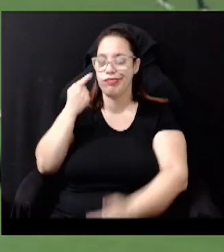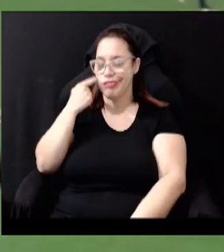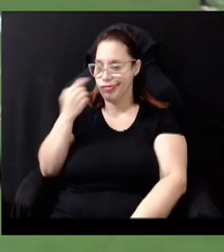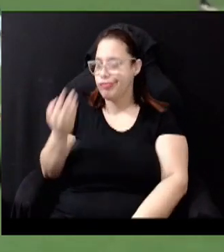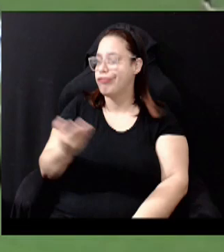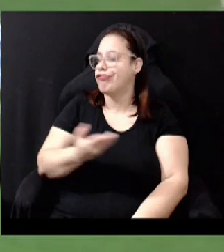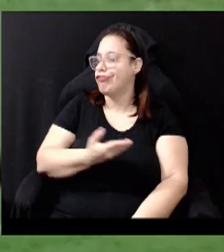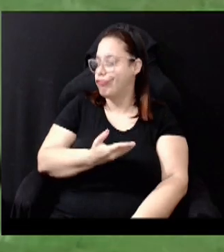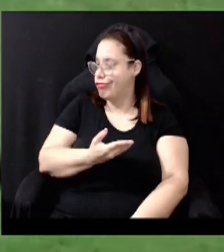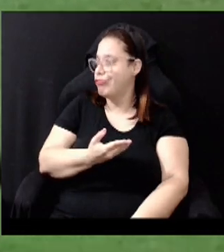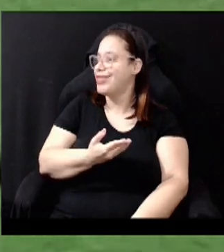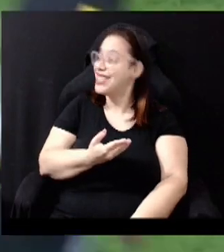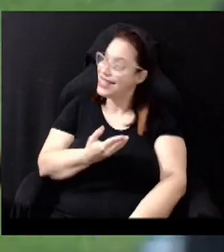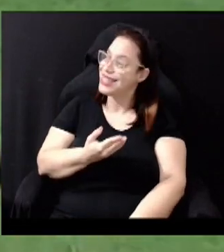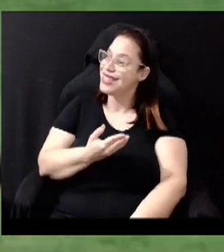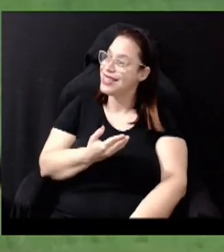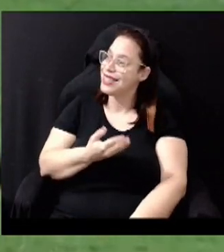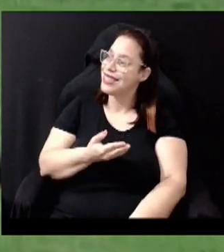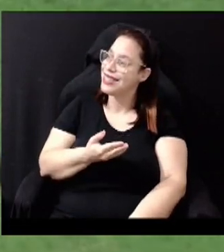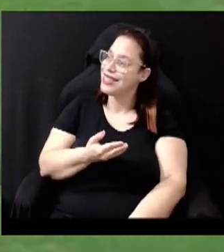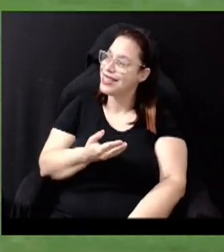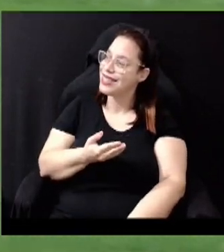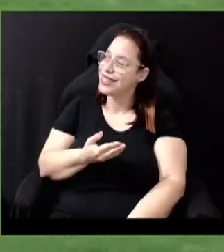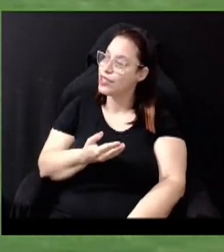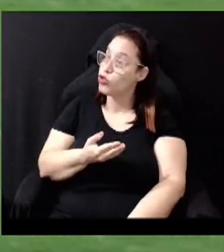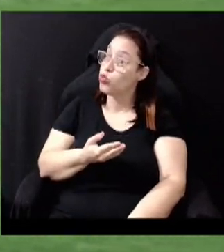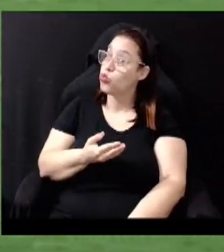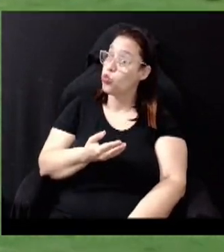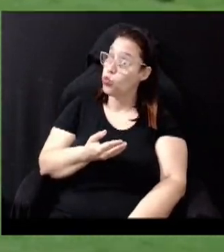Água Santa 0, Ponte Preta 1.